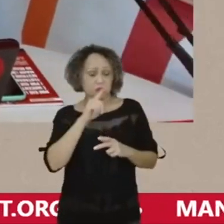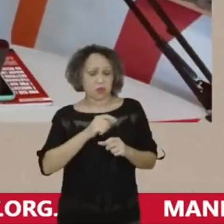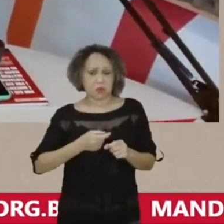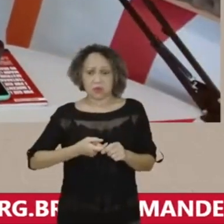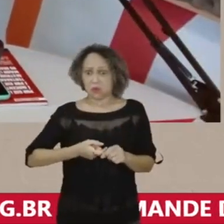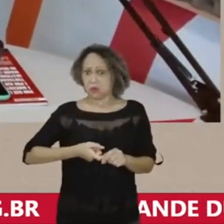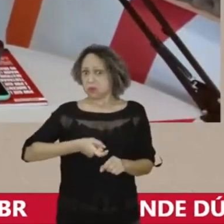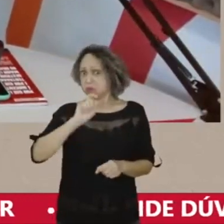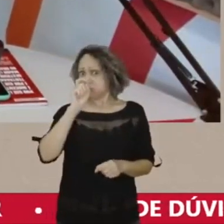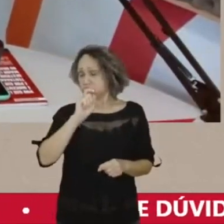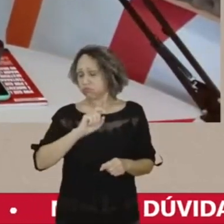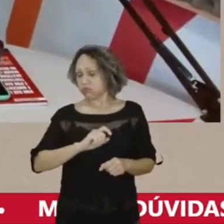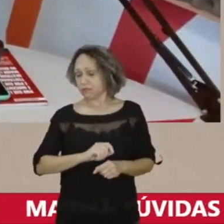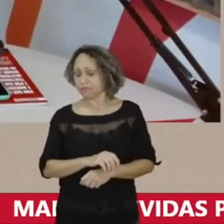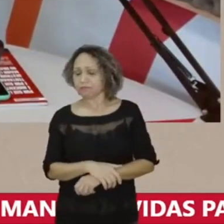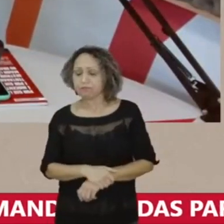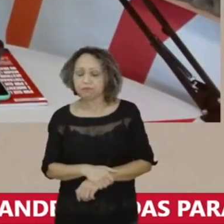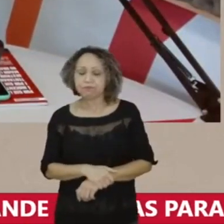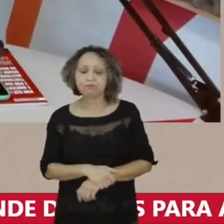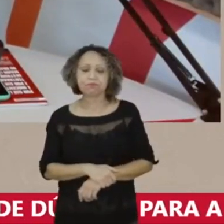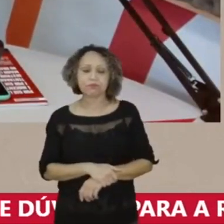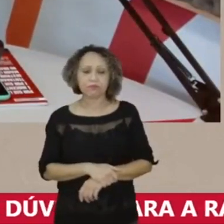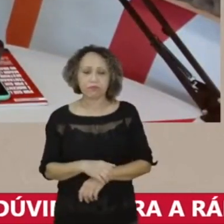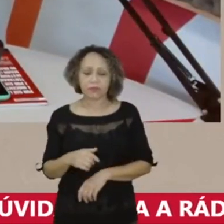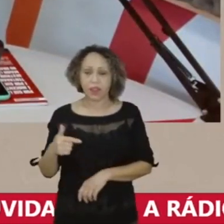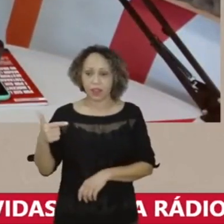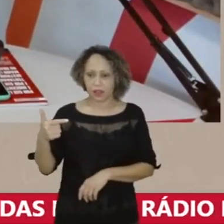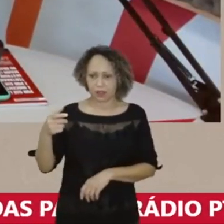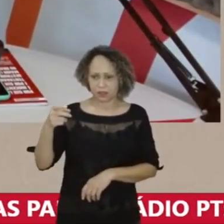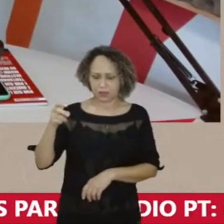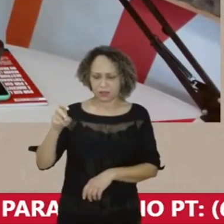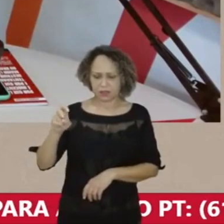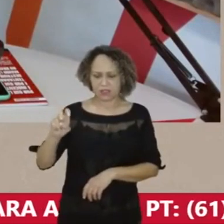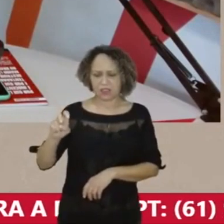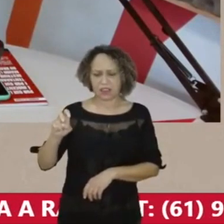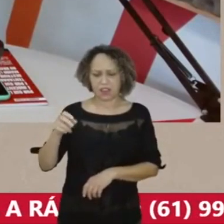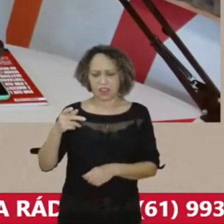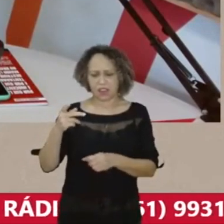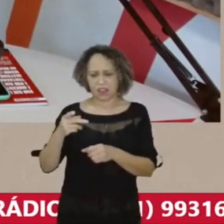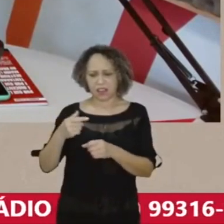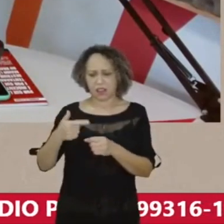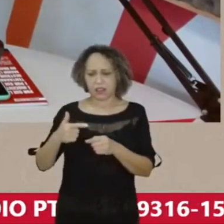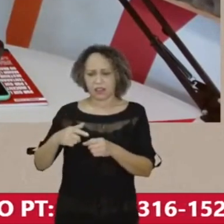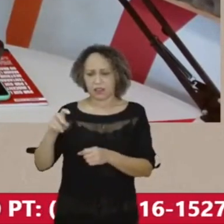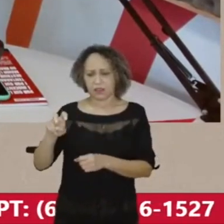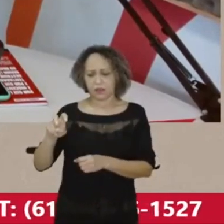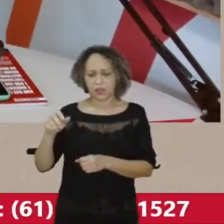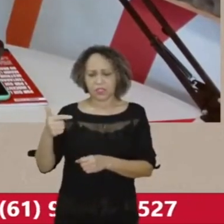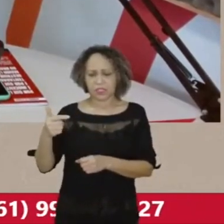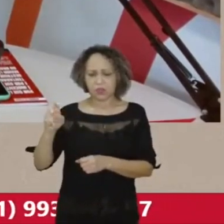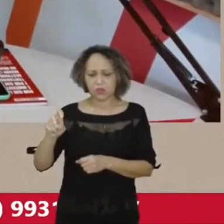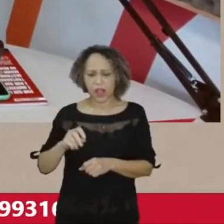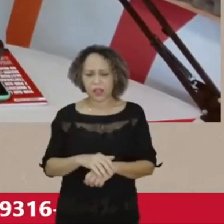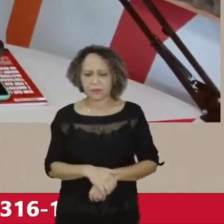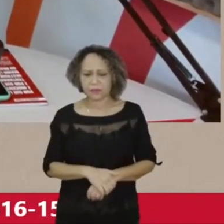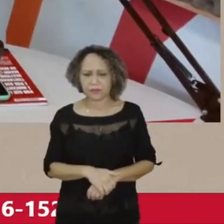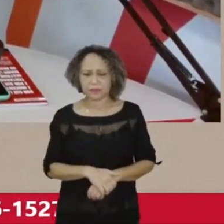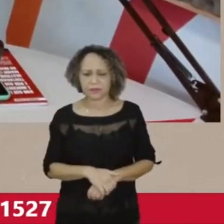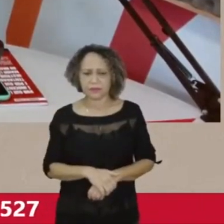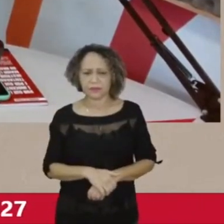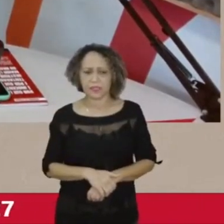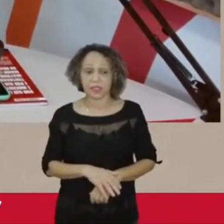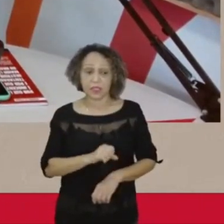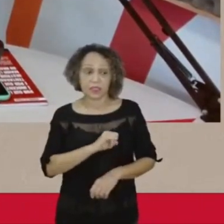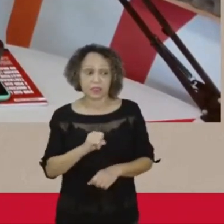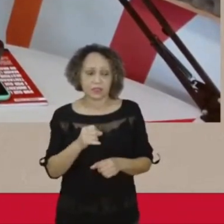está 27% mais cara do que a refinada pela Petrobras. Moretti, queria uma análise sua. A longo prazo, se a